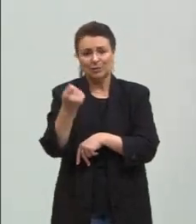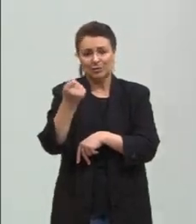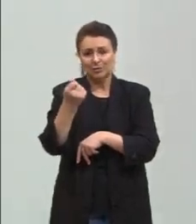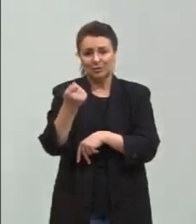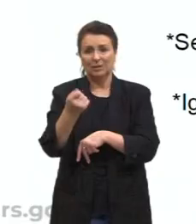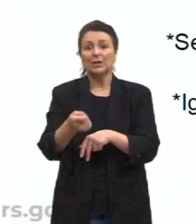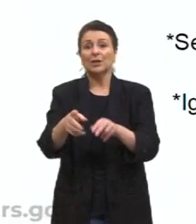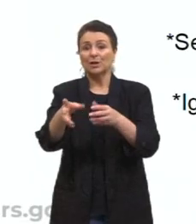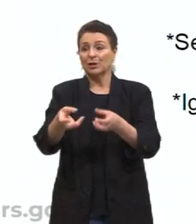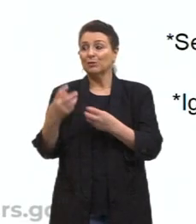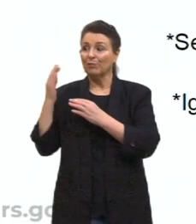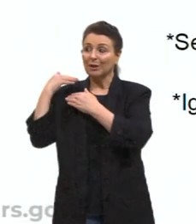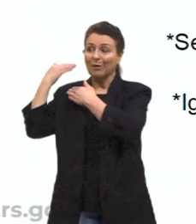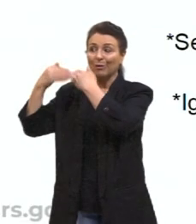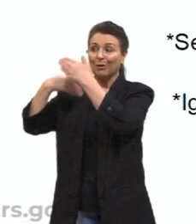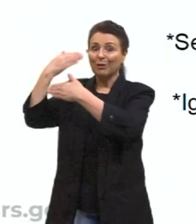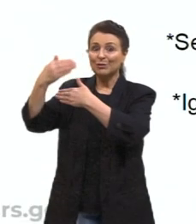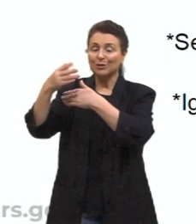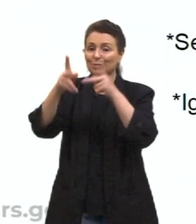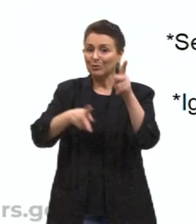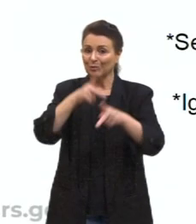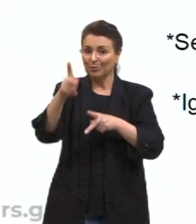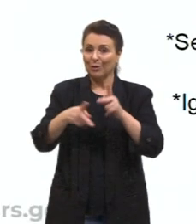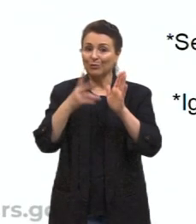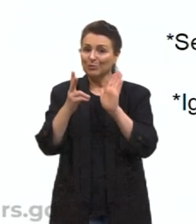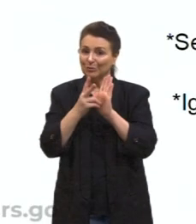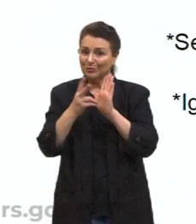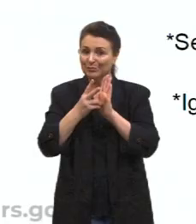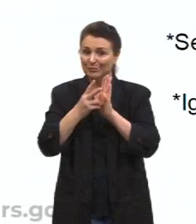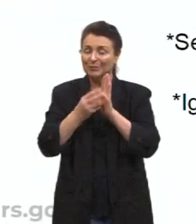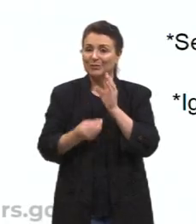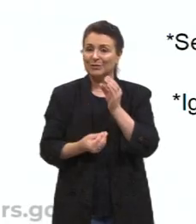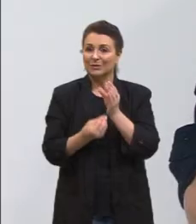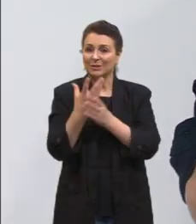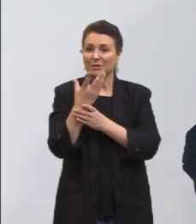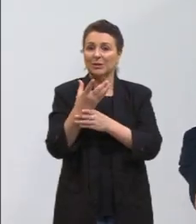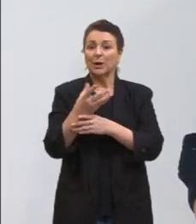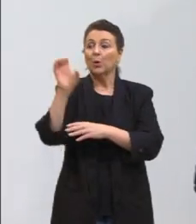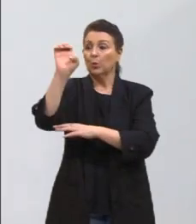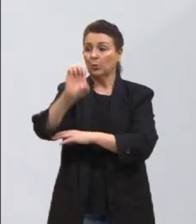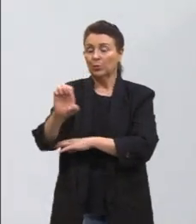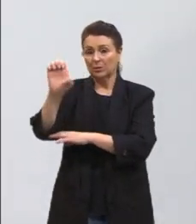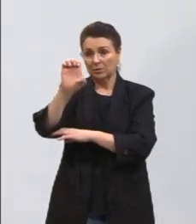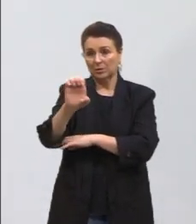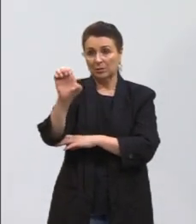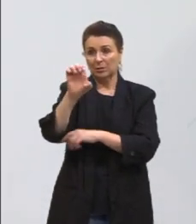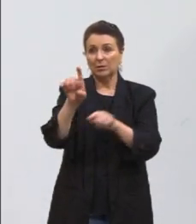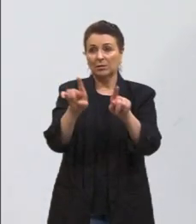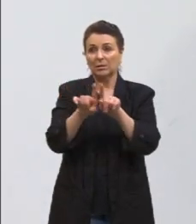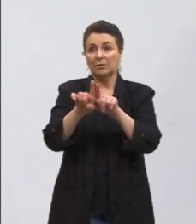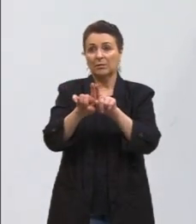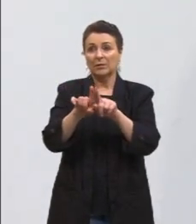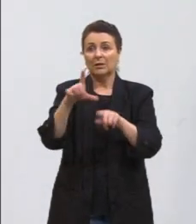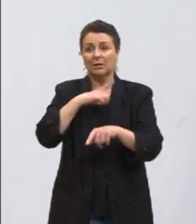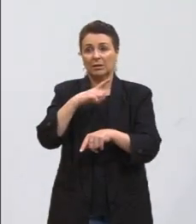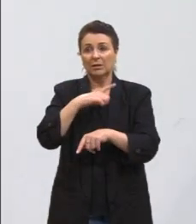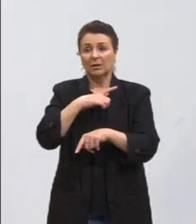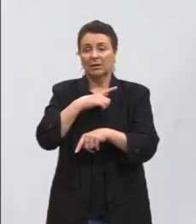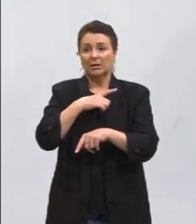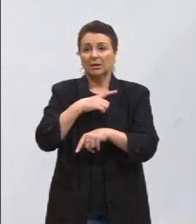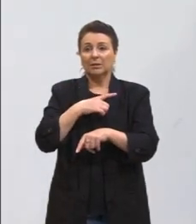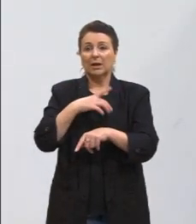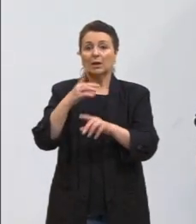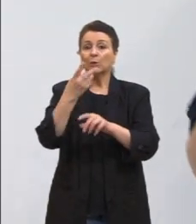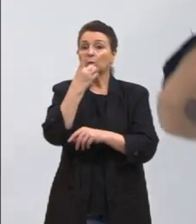imaginários né E nisso a questão do eurocentrismo né já abordamos aqui os europeus em essa questão do